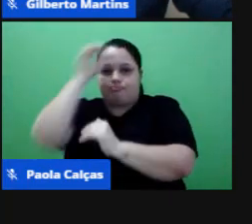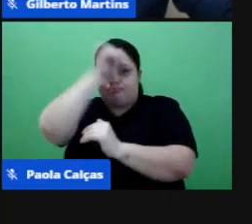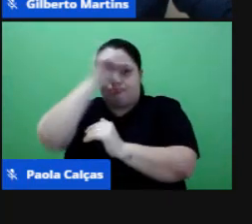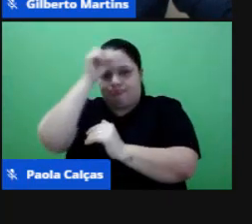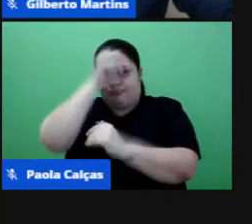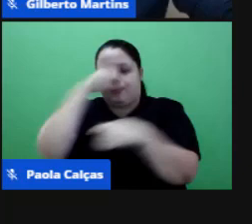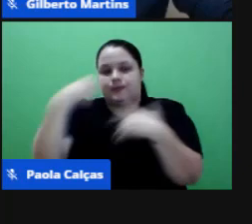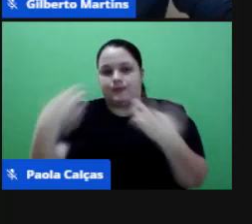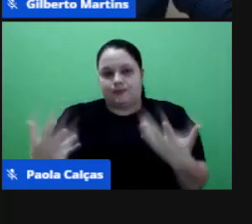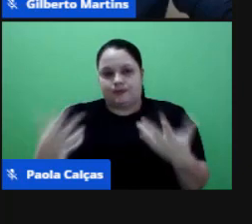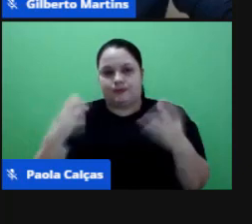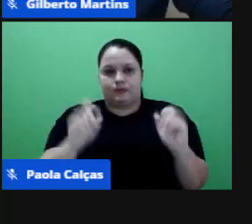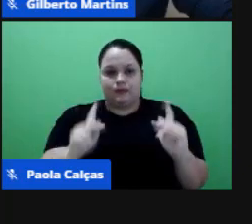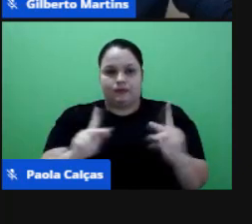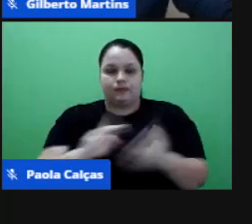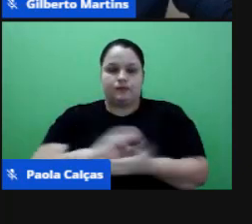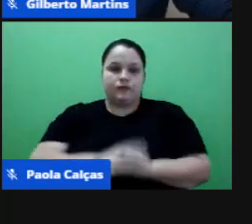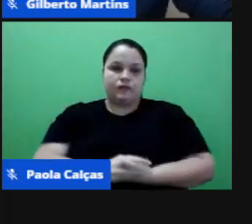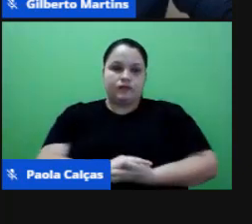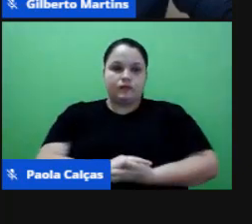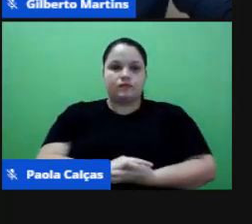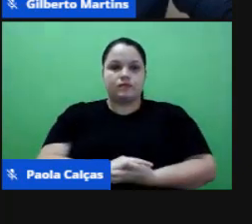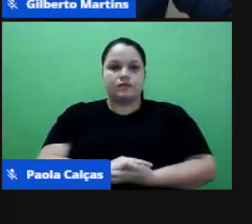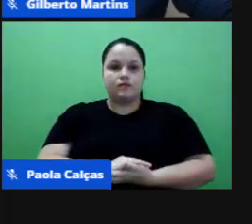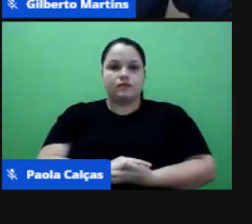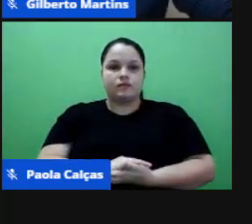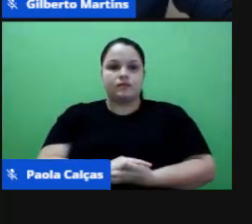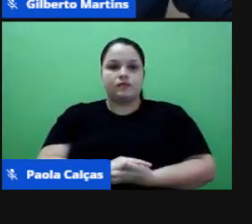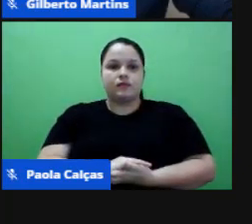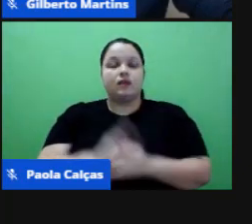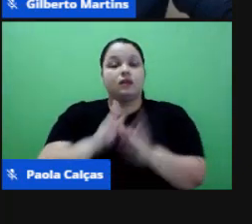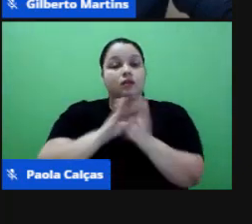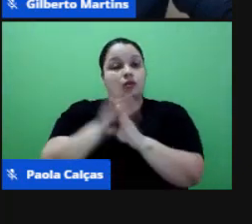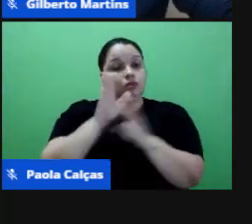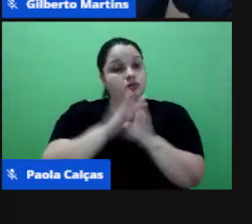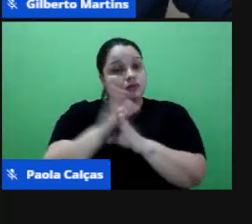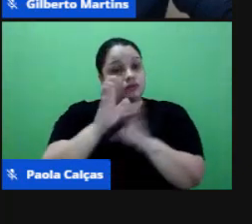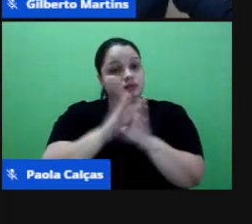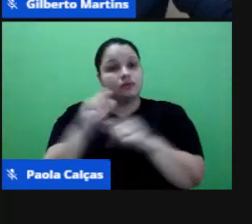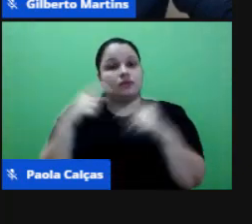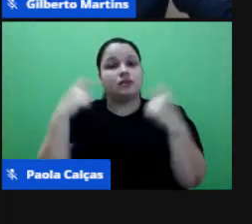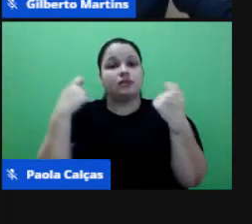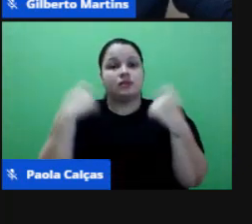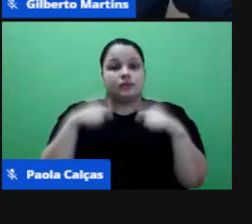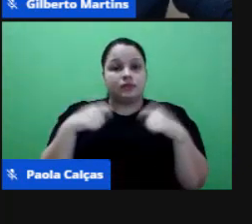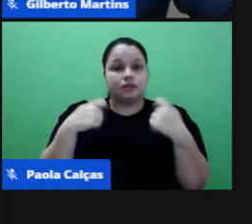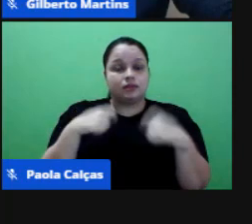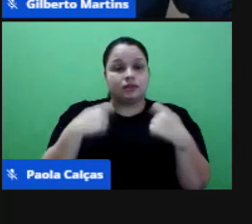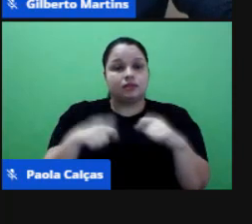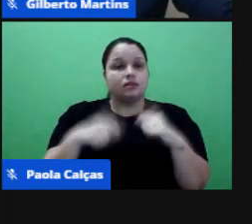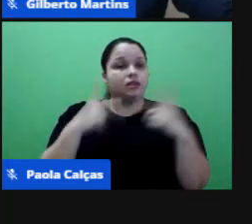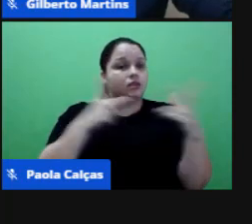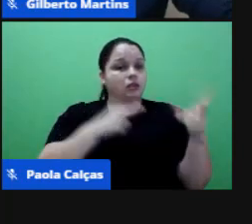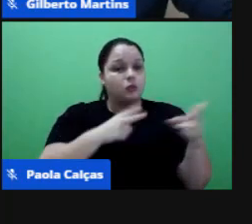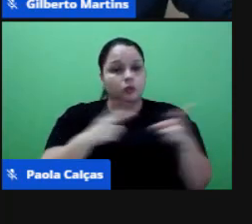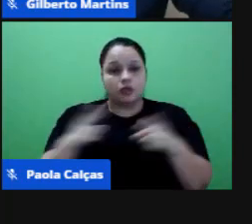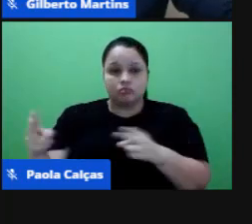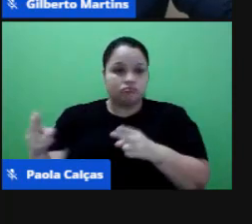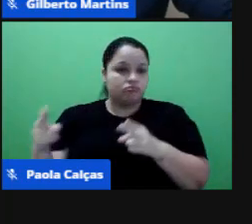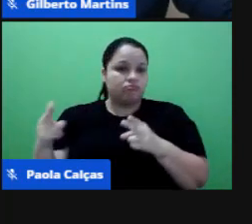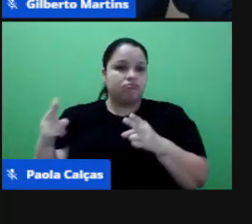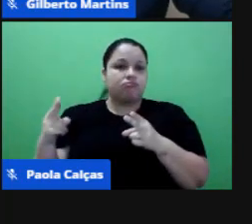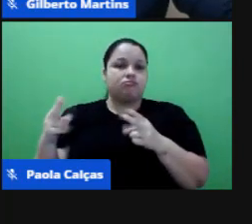ano, ok? E as recomendações, elas seguem também a mesma ideia